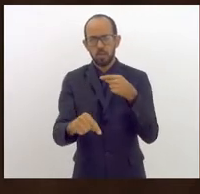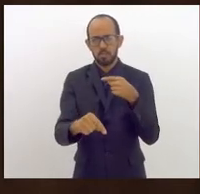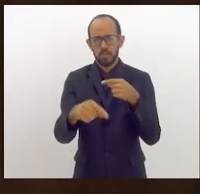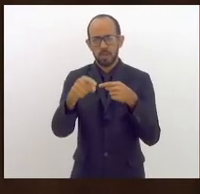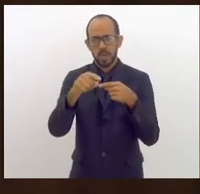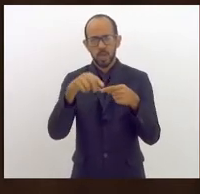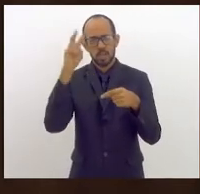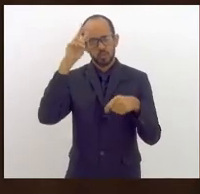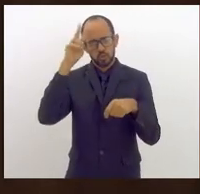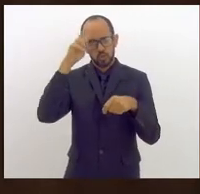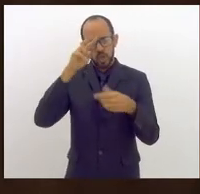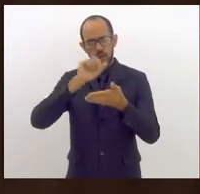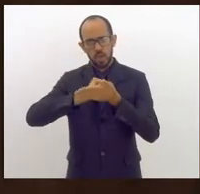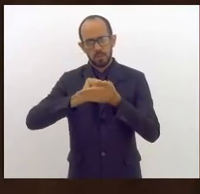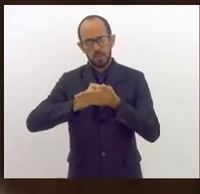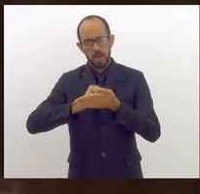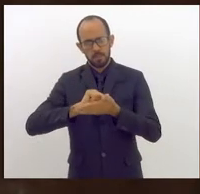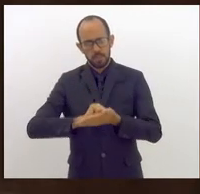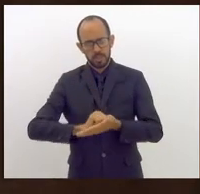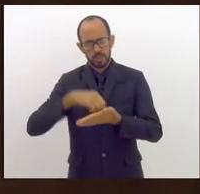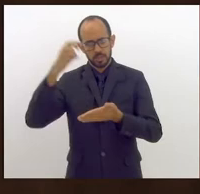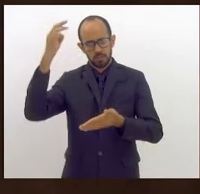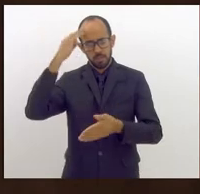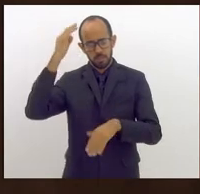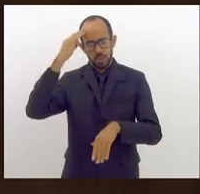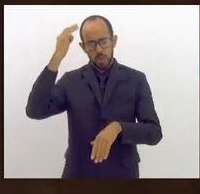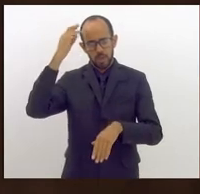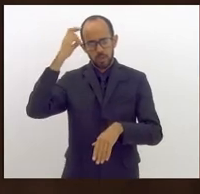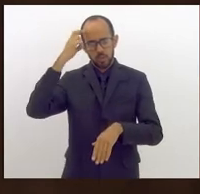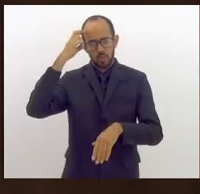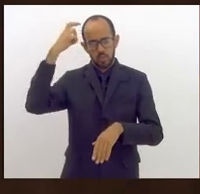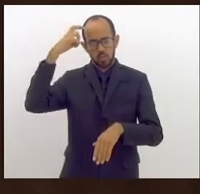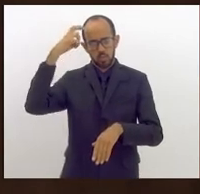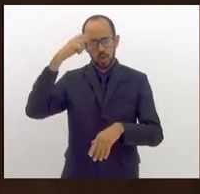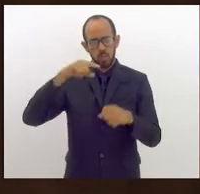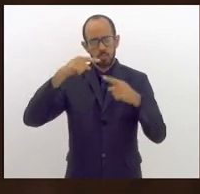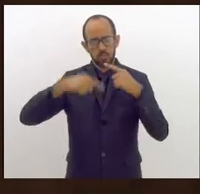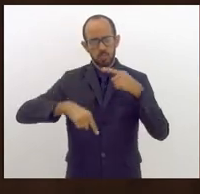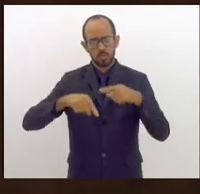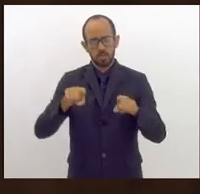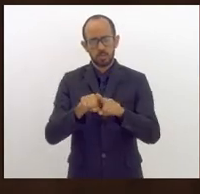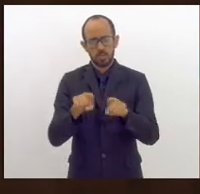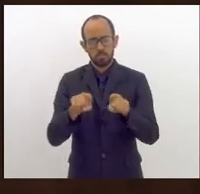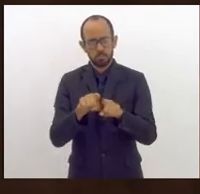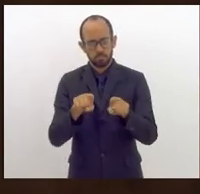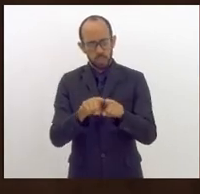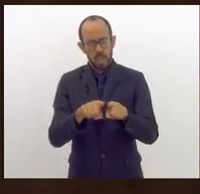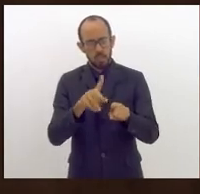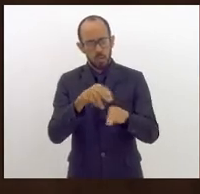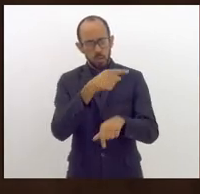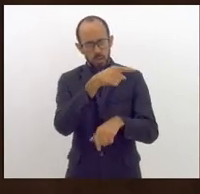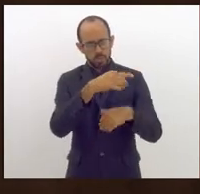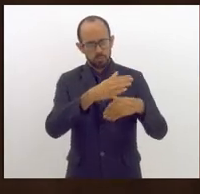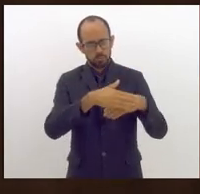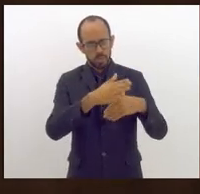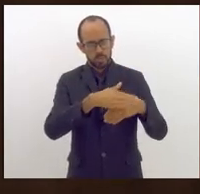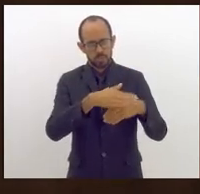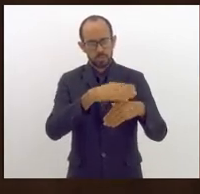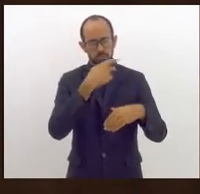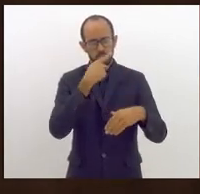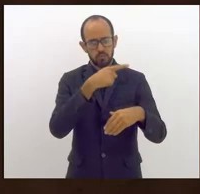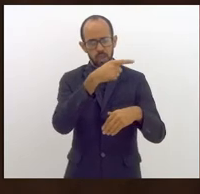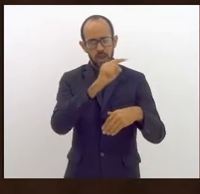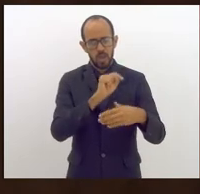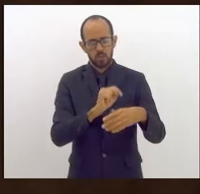de pagamento que tem dessa memória cultural e impedir também como eles mesmo Dizem na no momento da